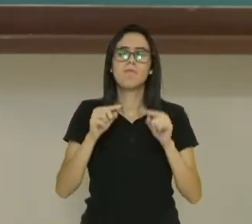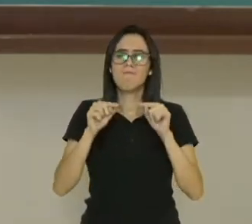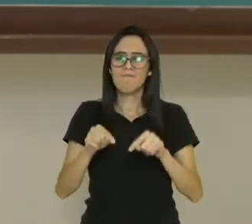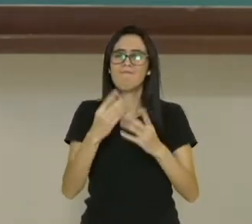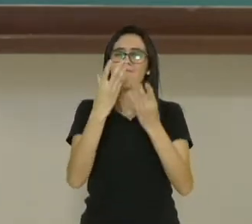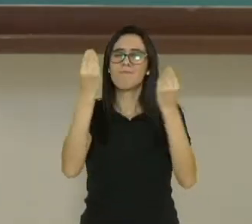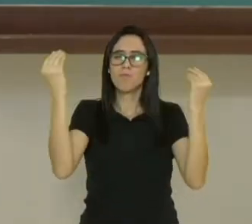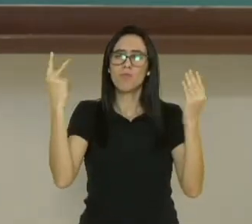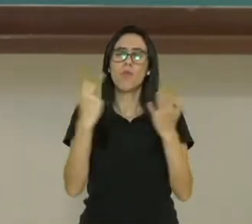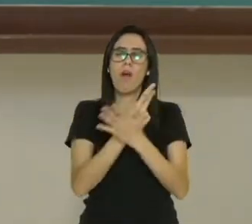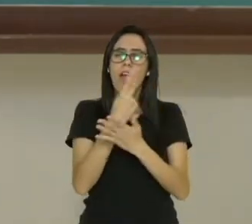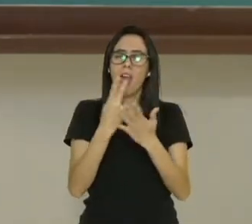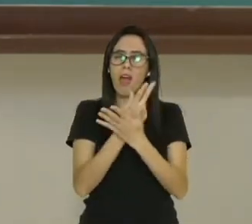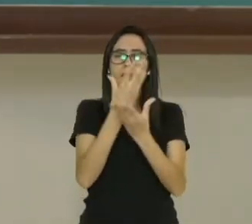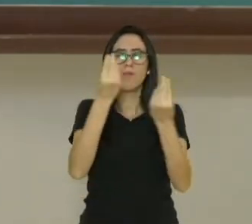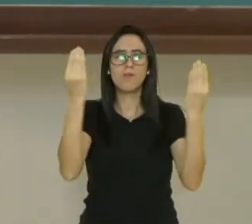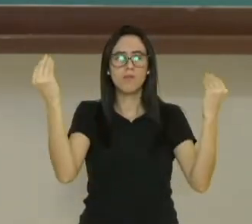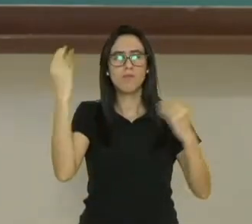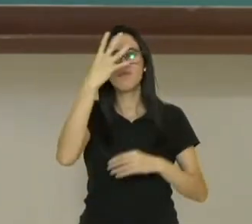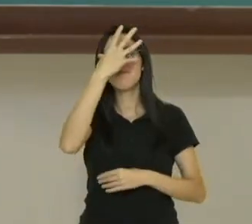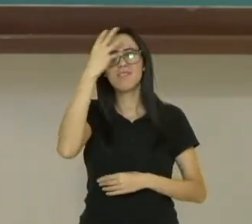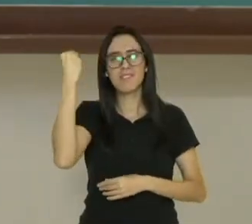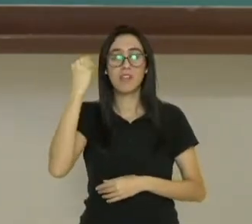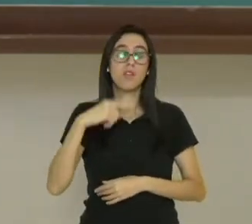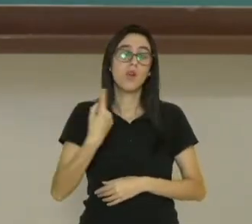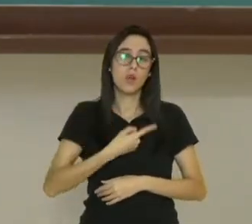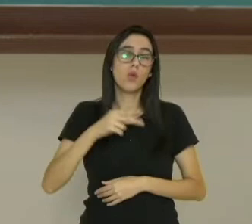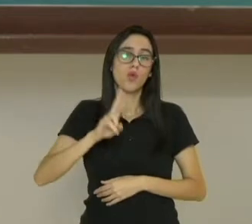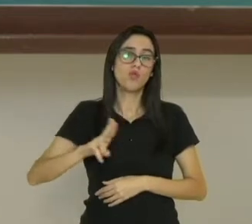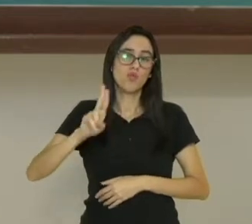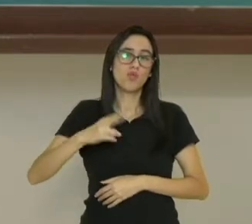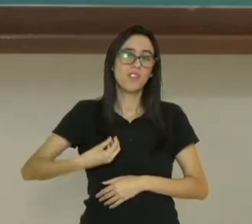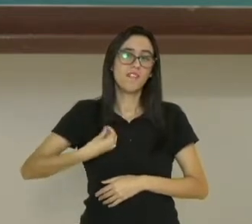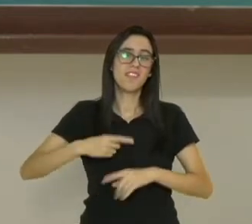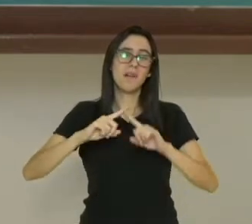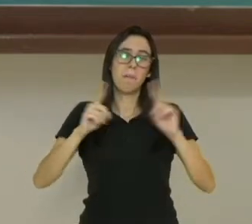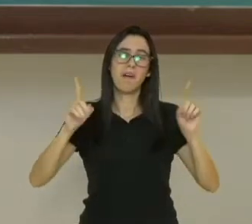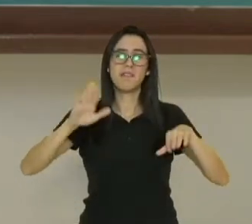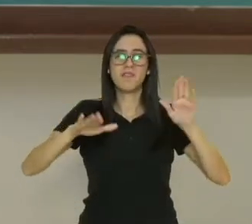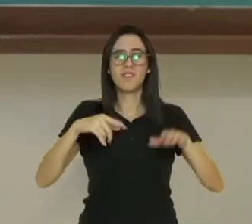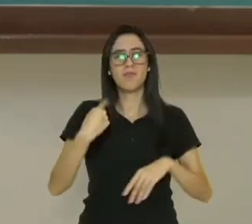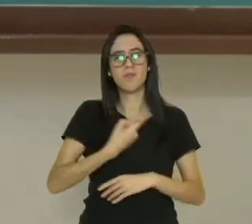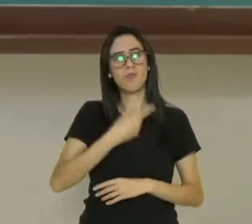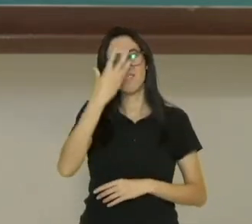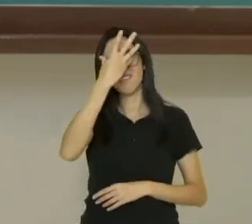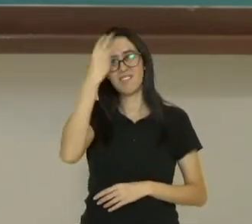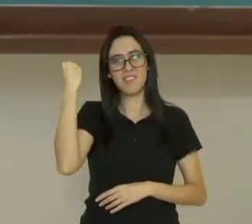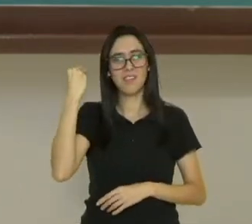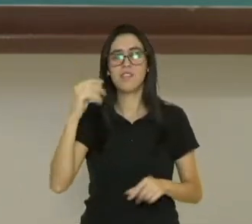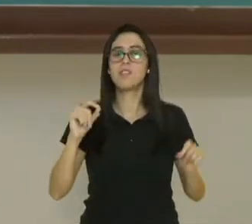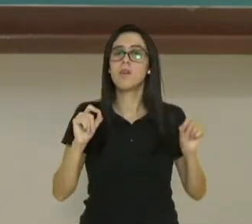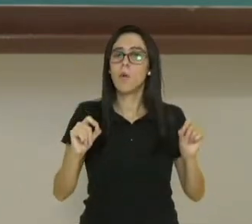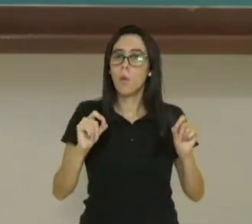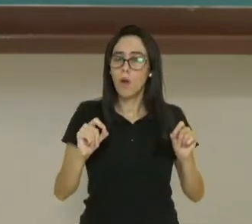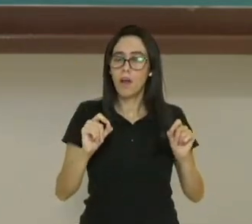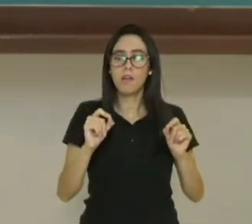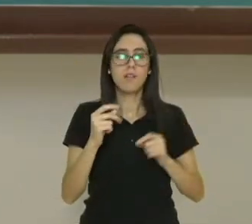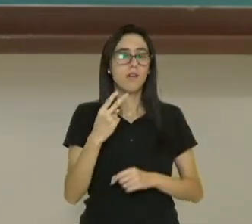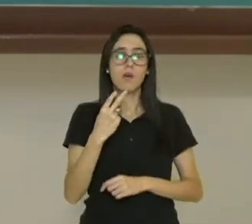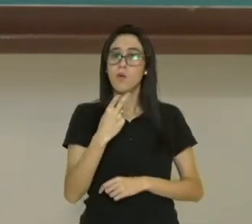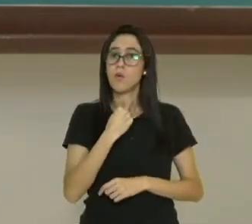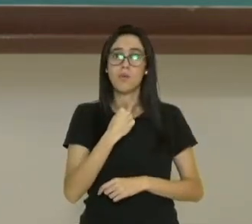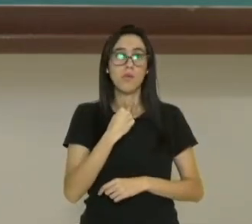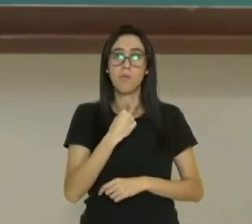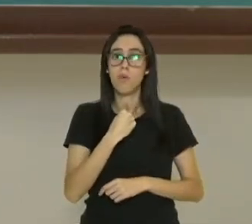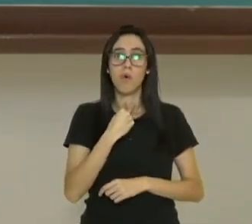vocês esquecem, por mais que a gente use sempre, a gente acaba esquecendo que nós não podemos tratar as duas frações da